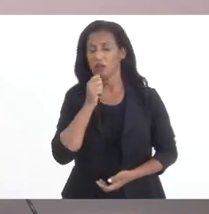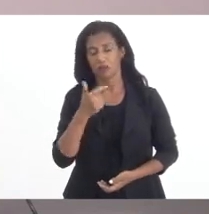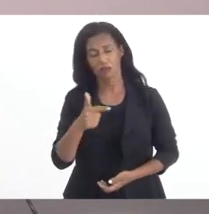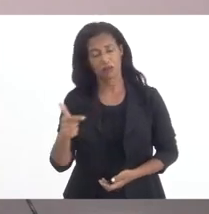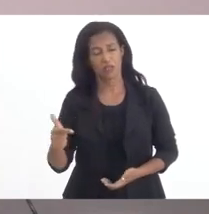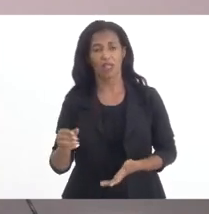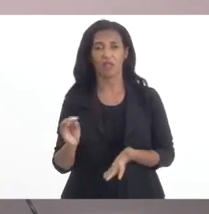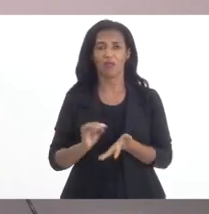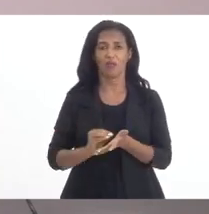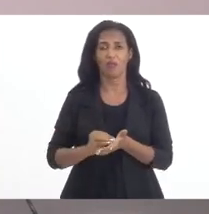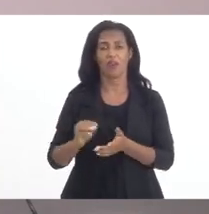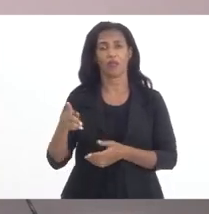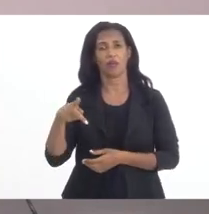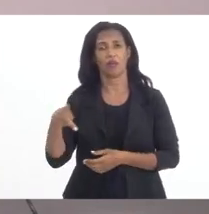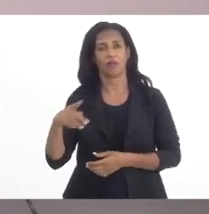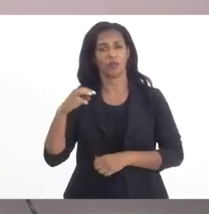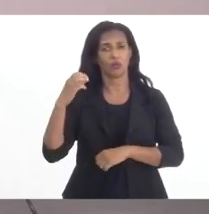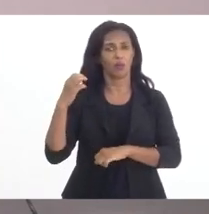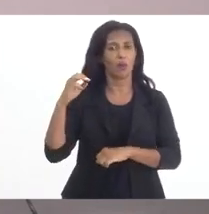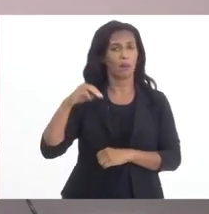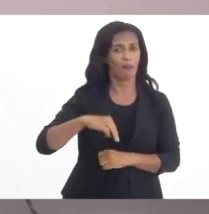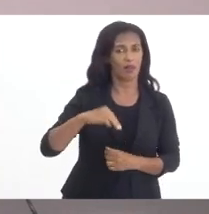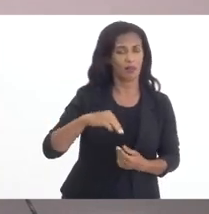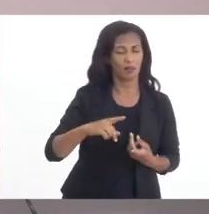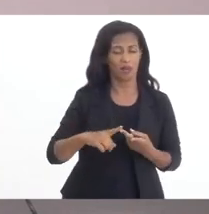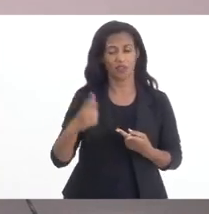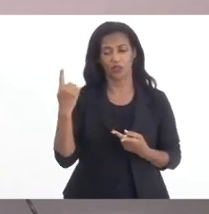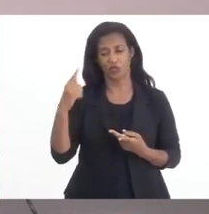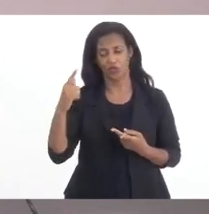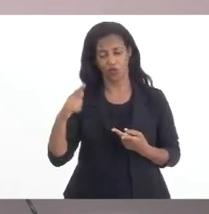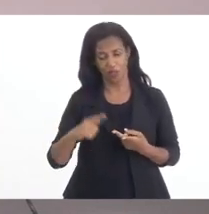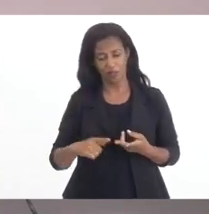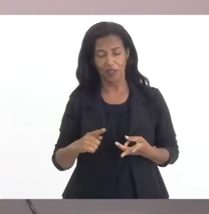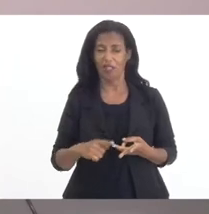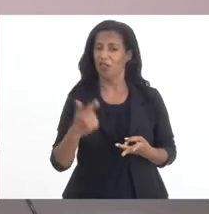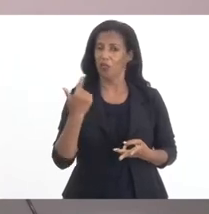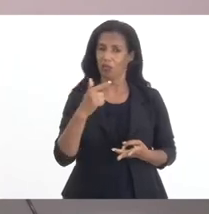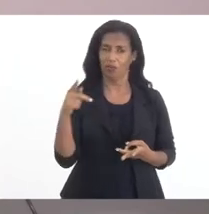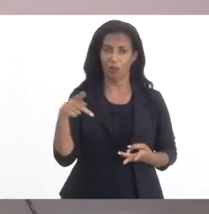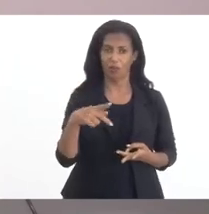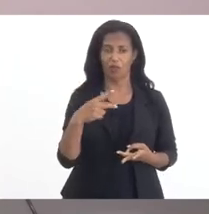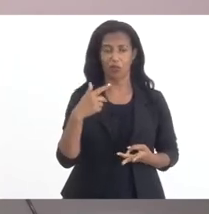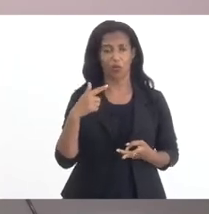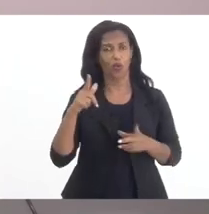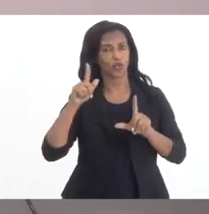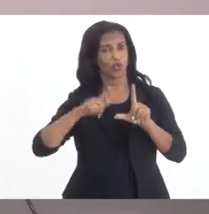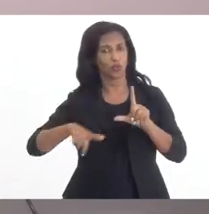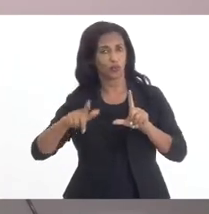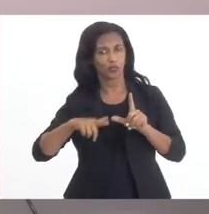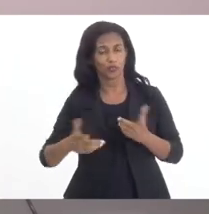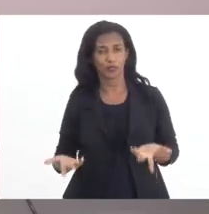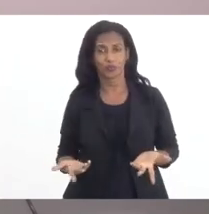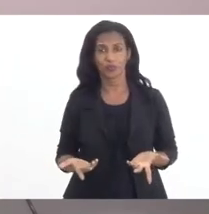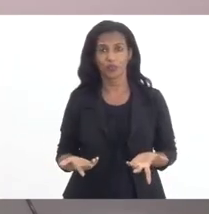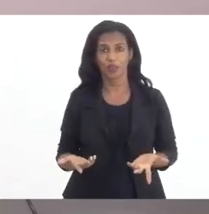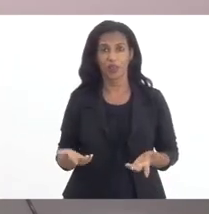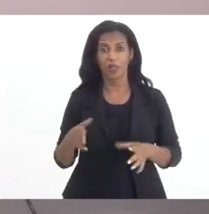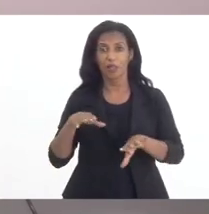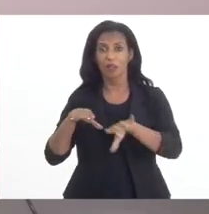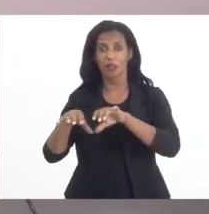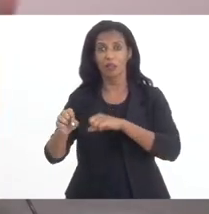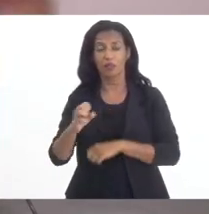Falta professor de matemática, falta professor de geografia, não tem professor de língua portuguesa e estão terminando o segundo